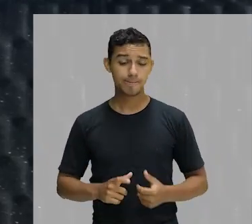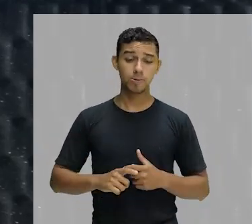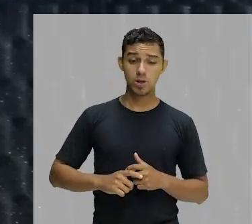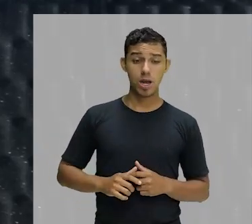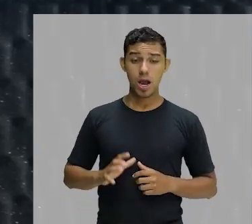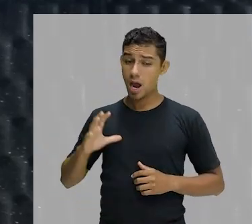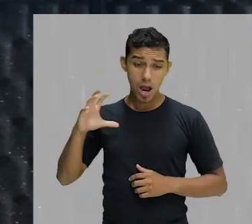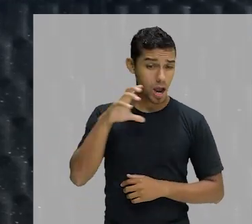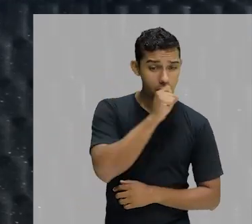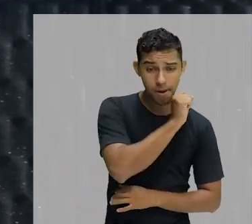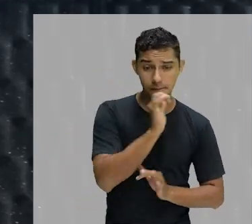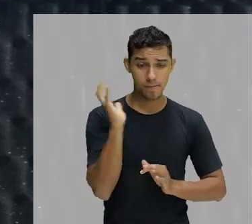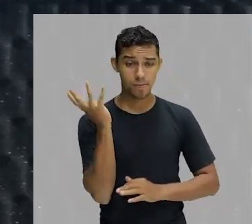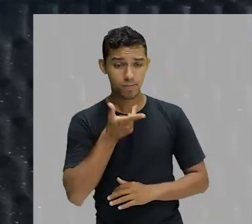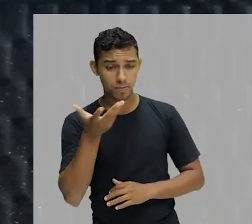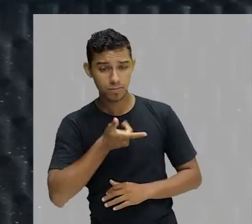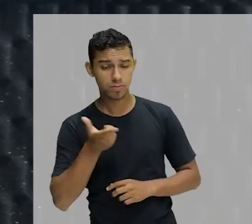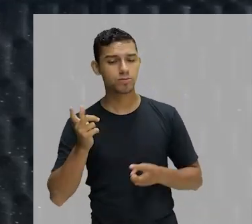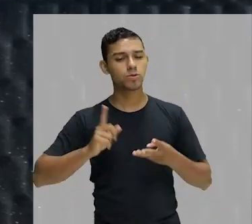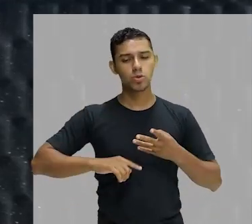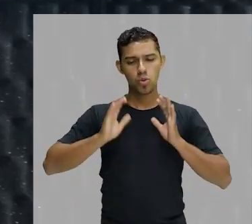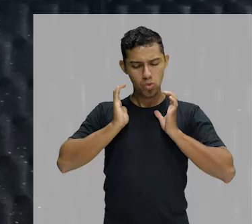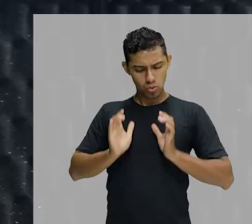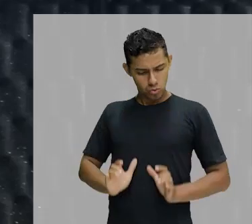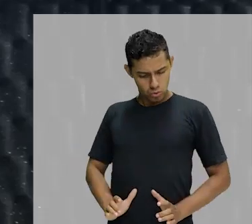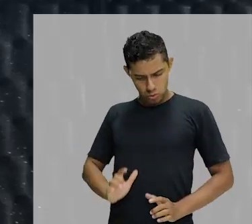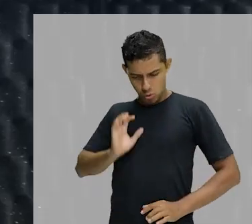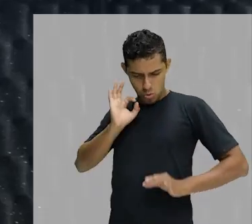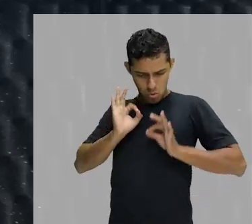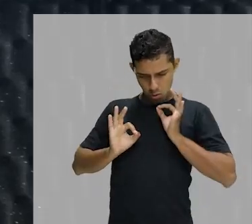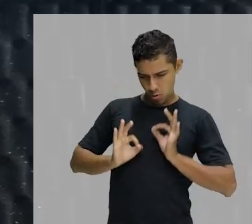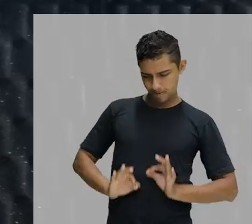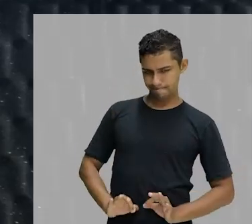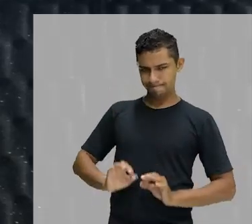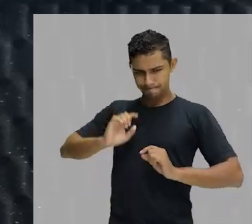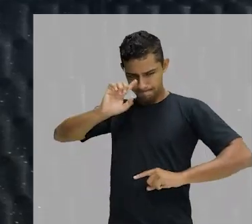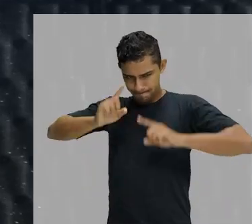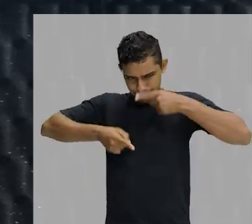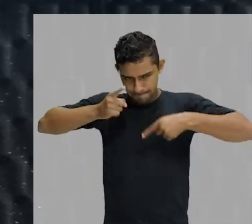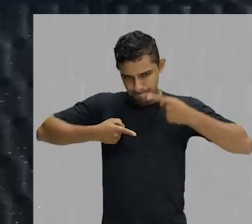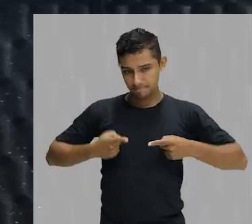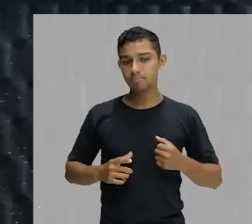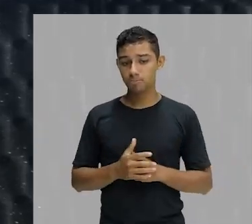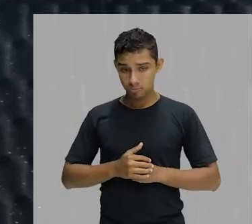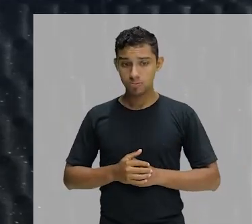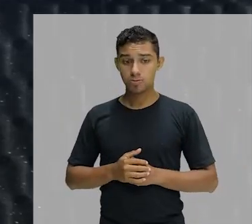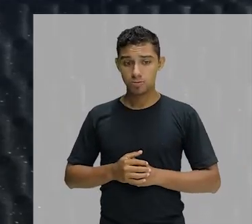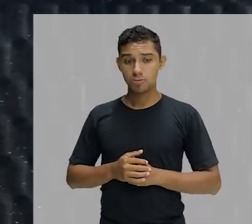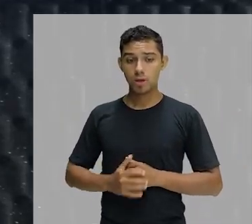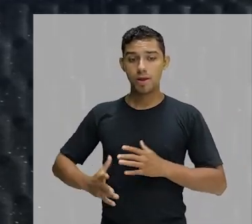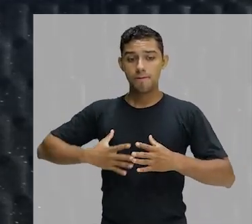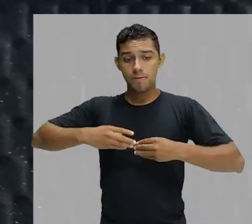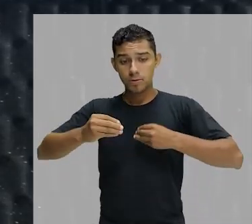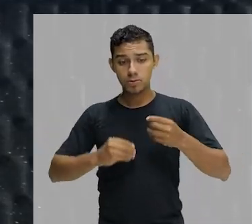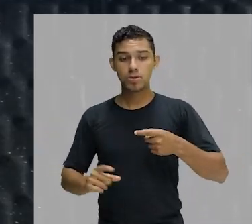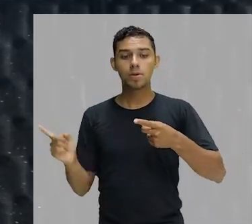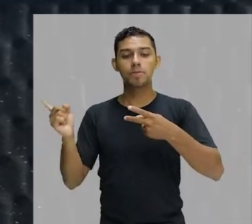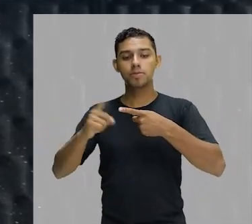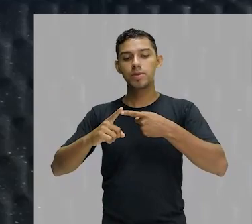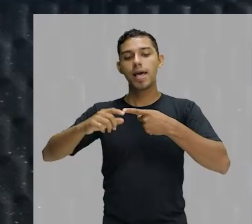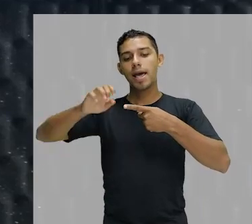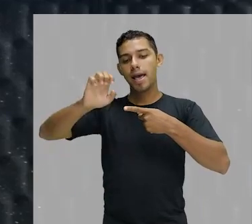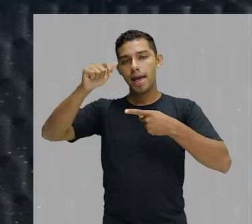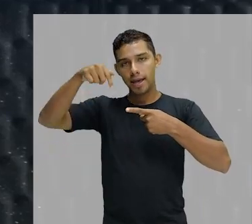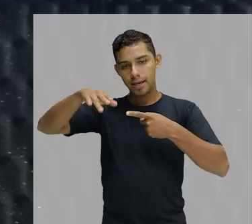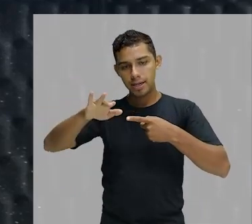motora e flexibilidade. E por último, aqui em vermelho, está aqui equilíbrio e ritmo, que é o nosso tema da